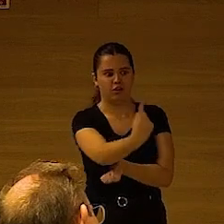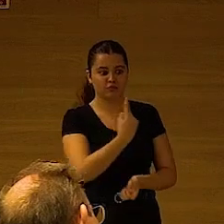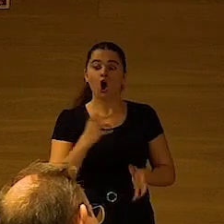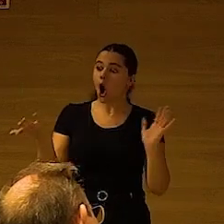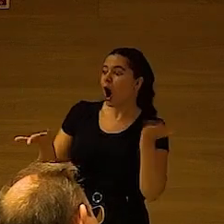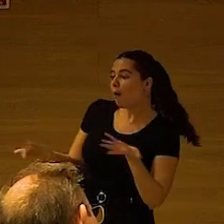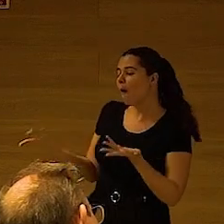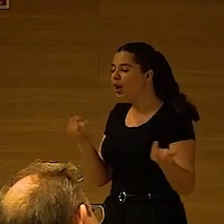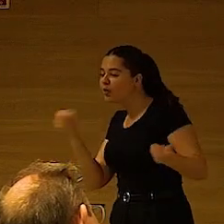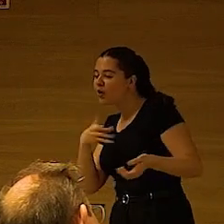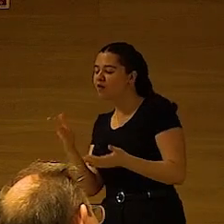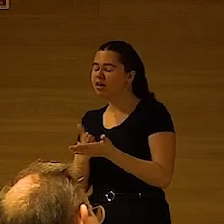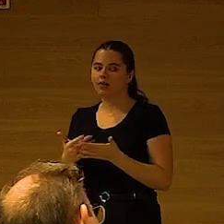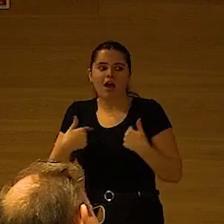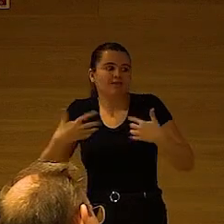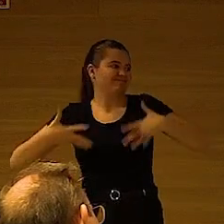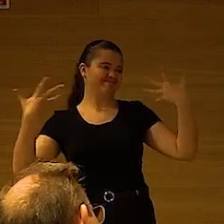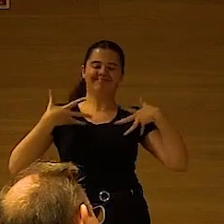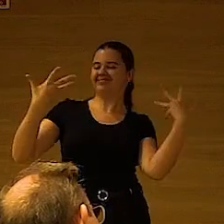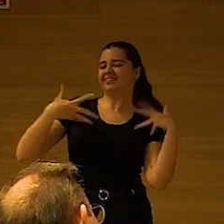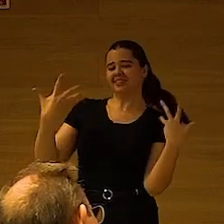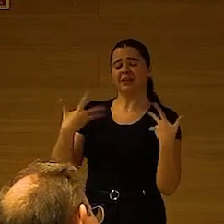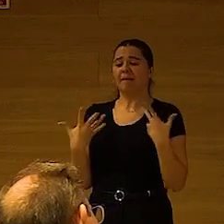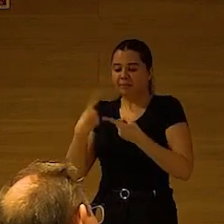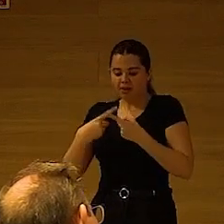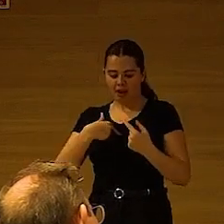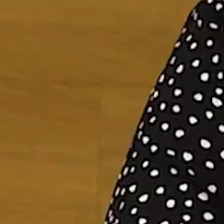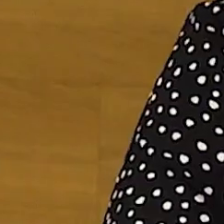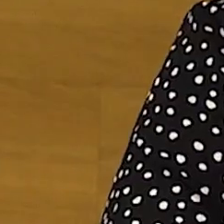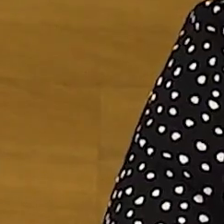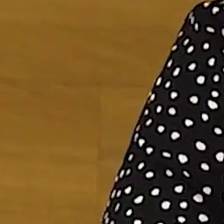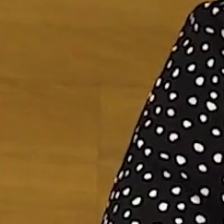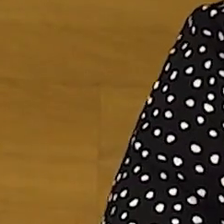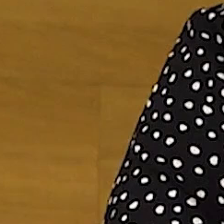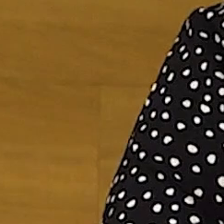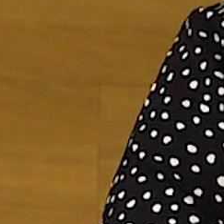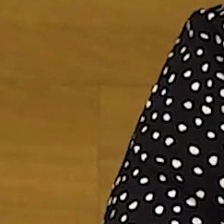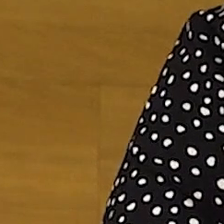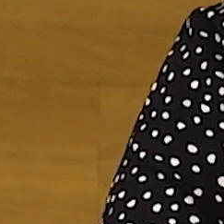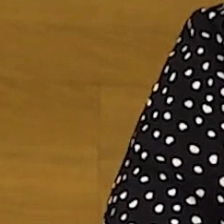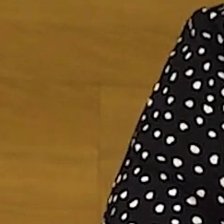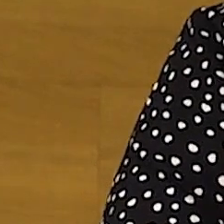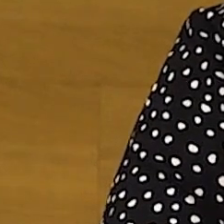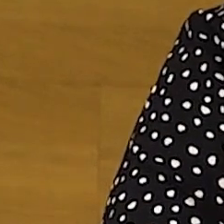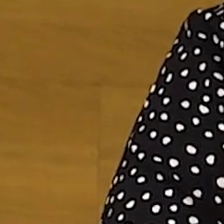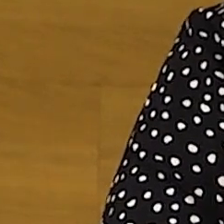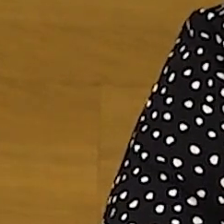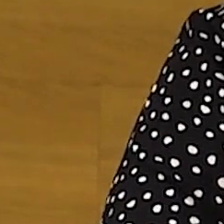chegava, vai ter um novo livro, para mim era uma alegria, porque eu já tinha aquele prazer. Então, para mim, não foi